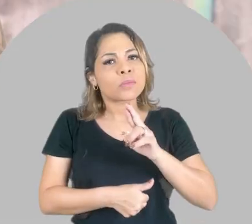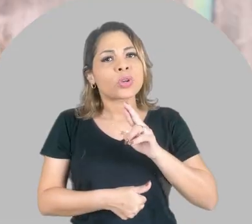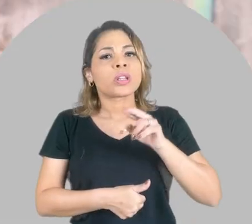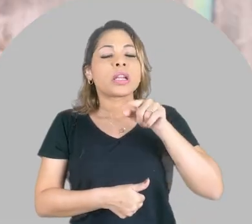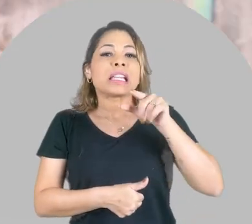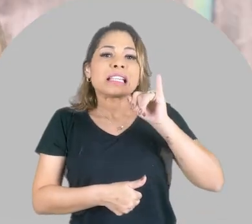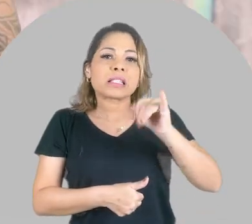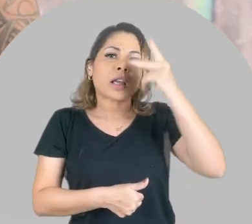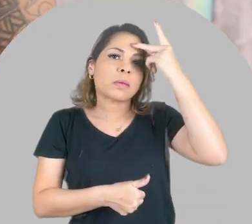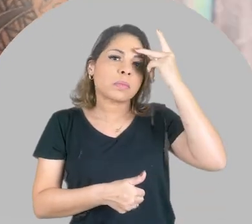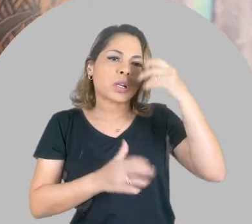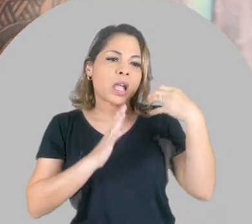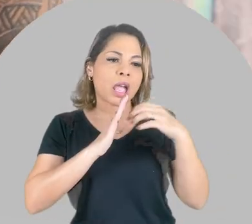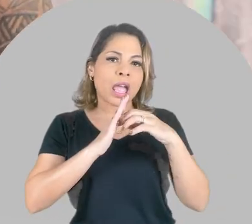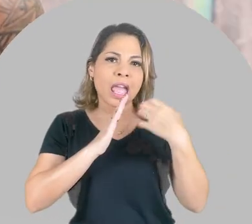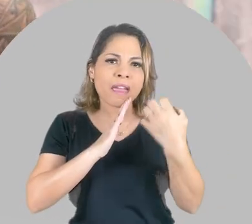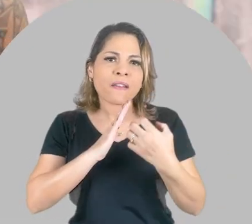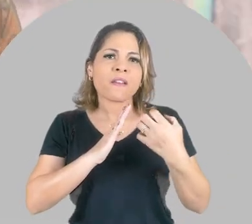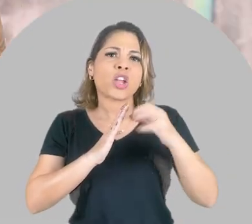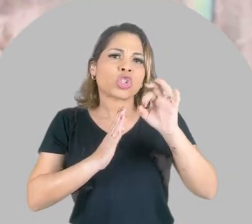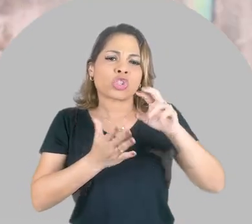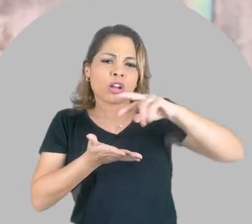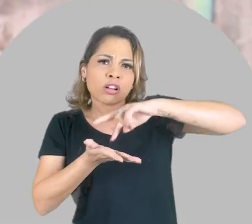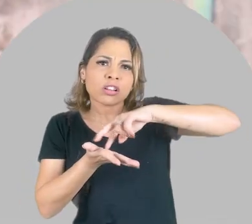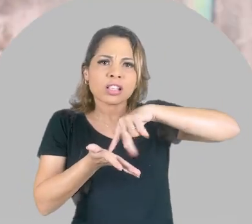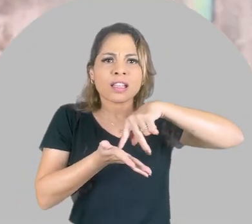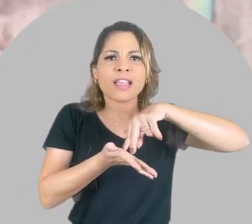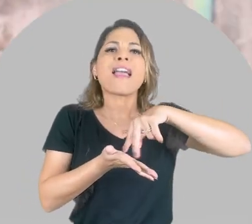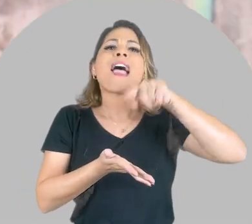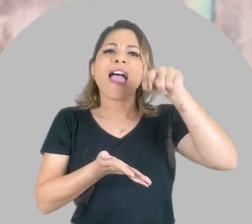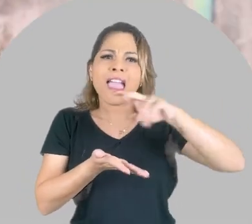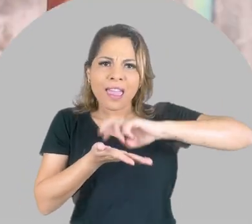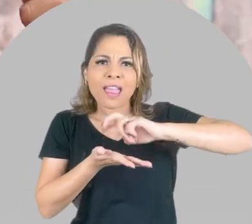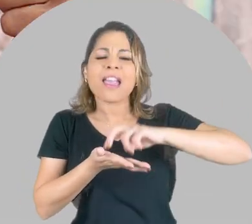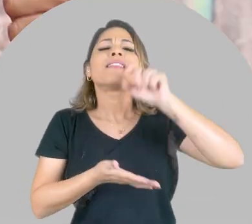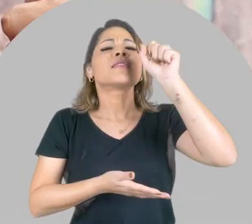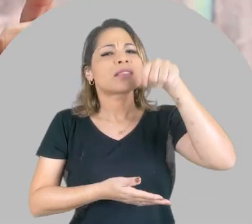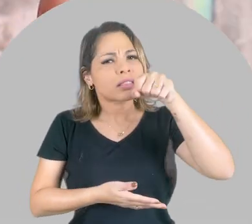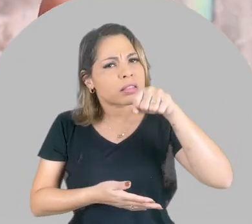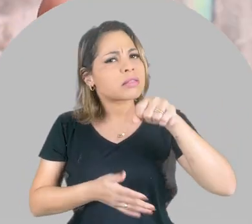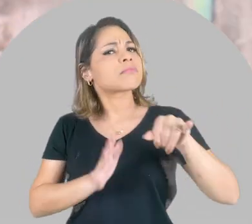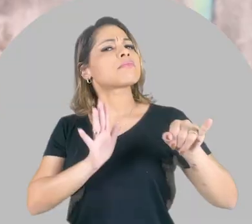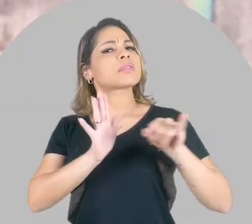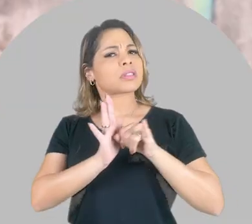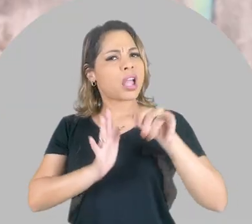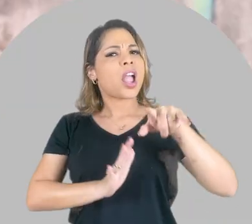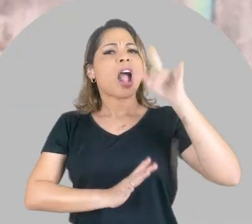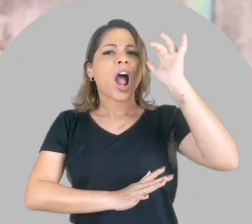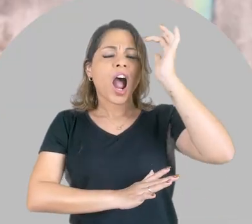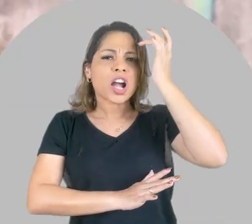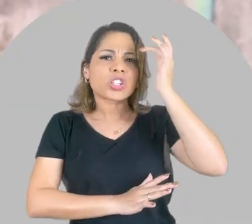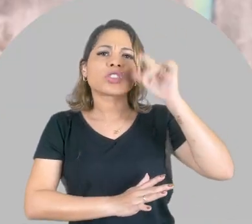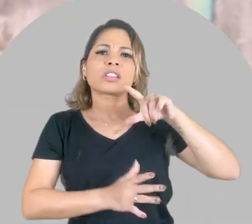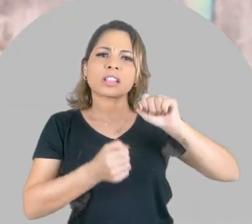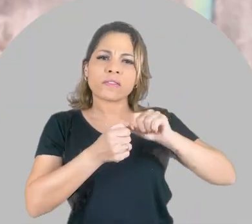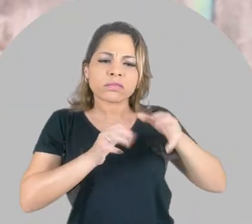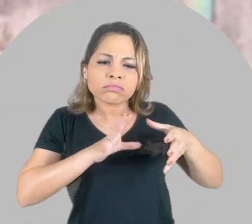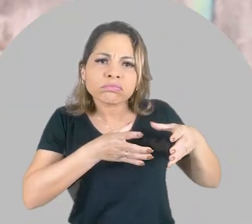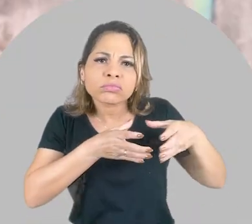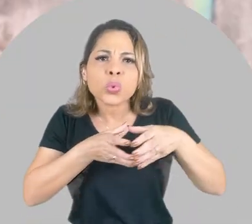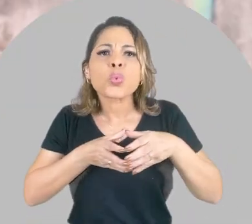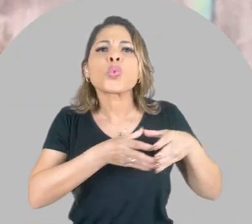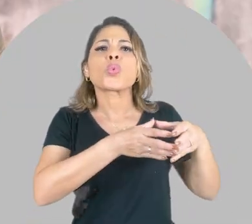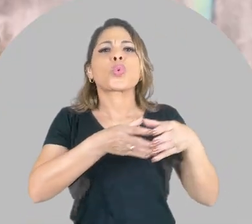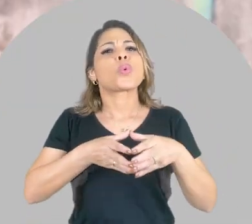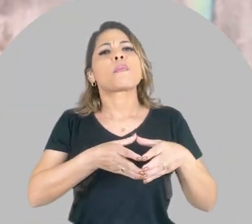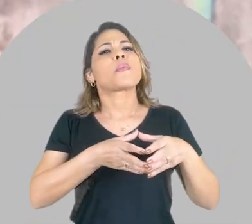ponto. Respondendo a tua pergunta, se o cara tá fazendo um evento ali só de break, é hip hop? É sim. Depende da identidade do cara. Ele acha que ele está